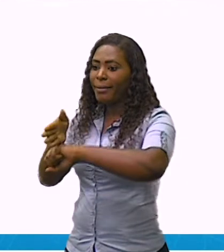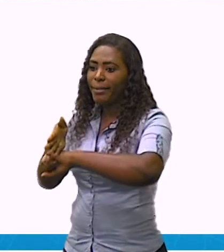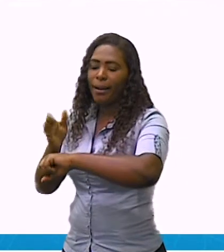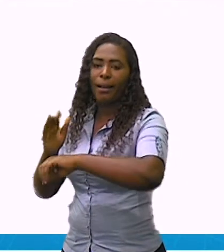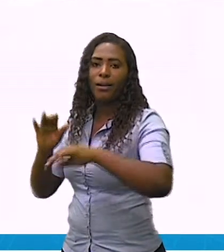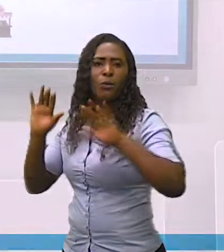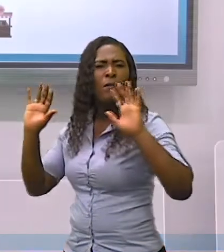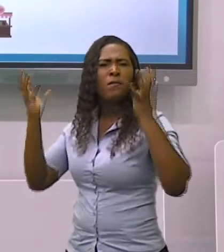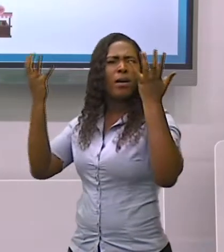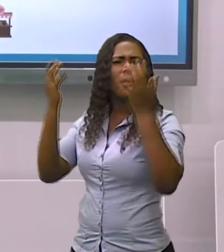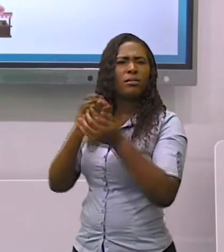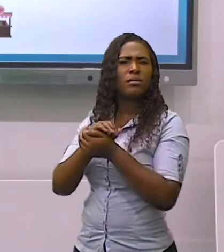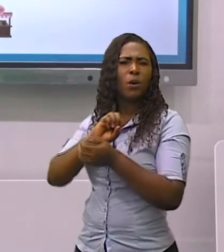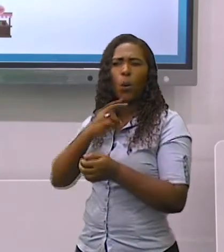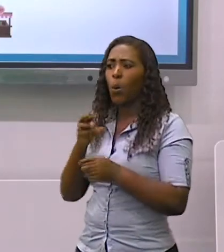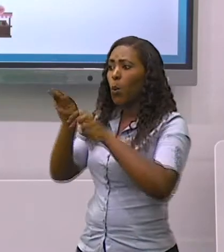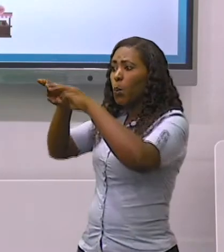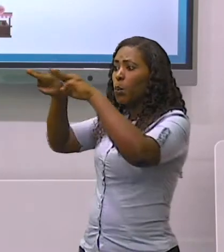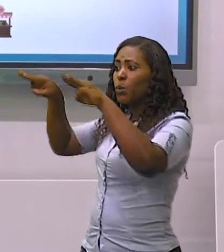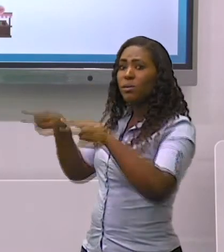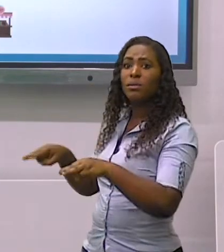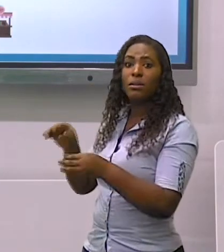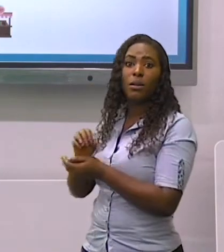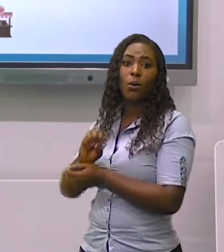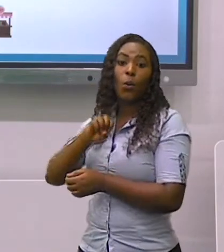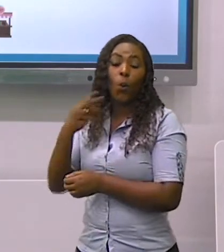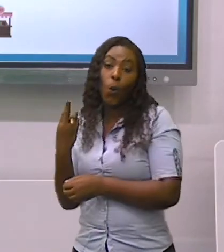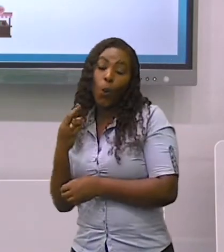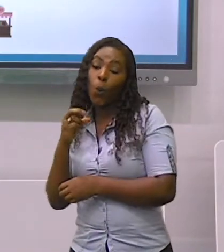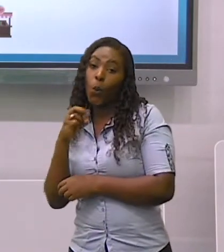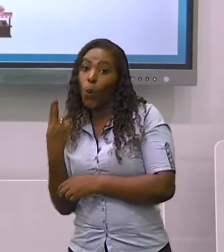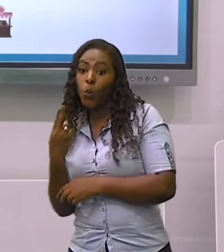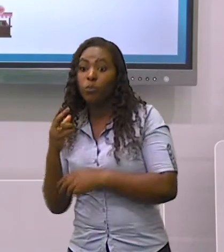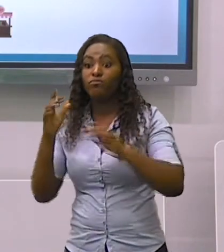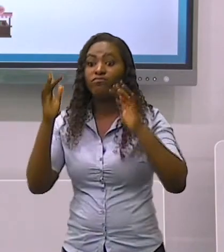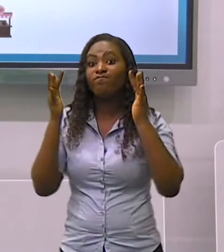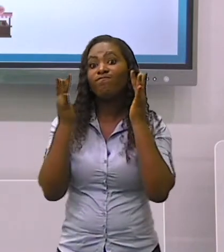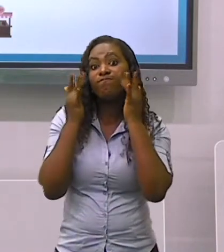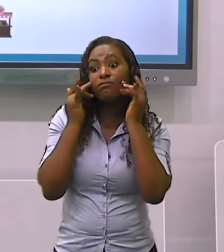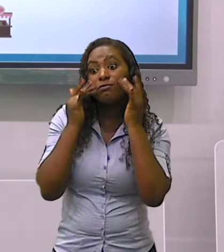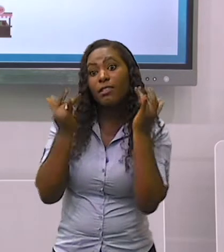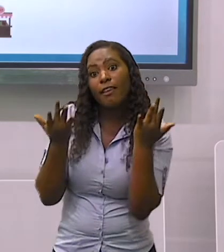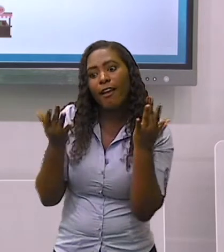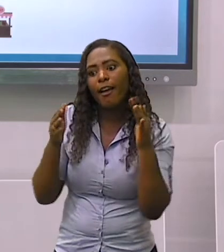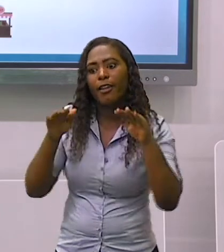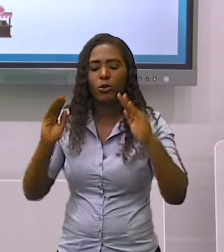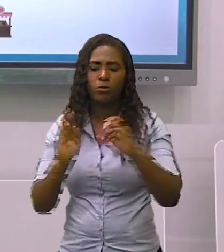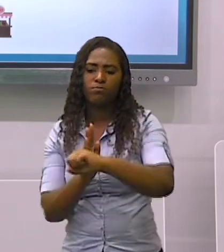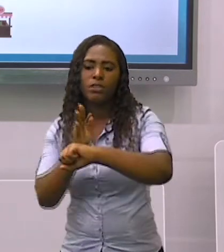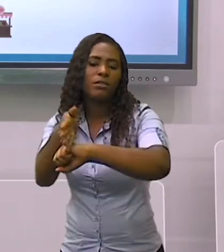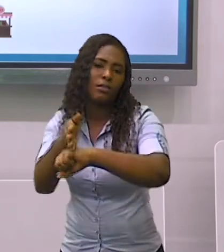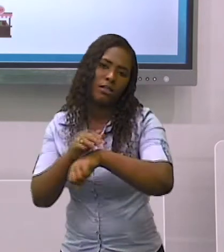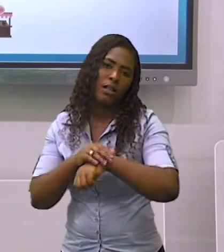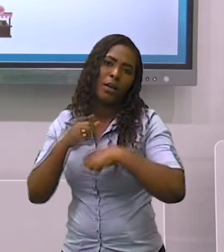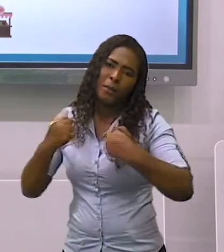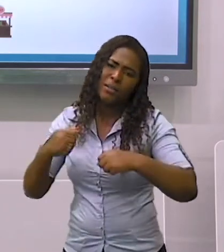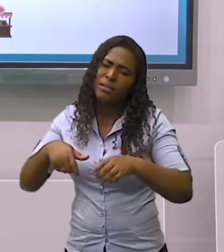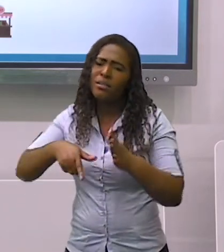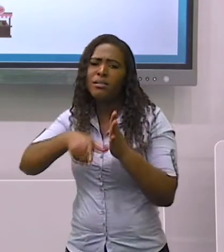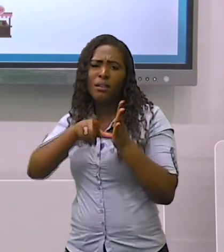festas, museus, teatro, ou a partir da compra de itens e uso de serviços de